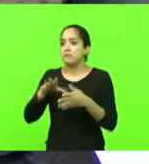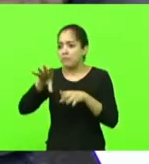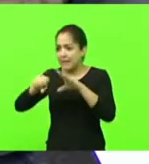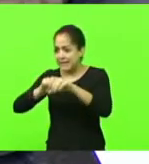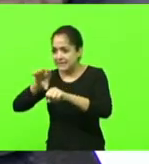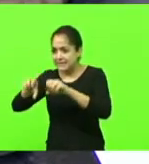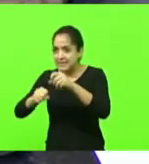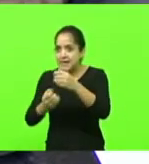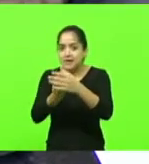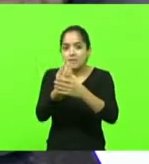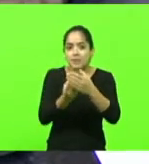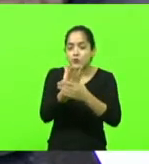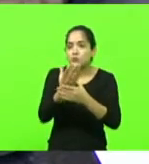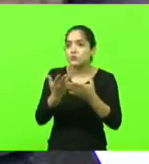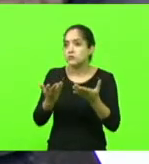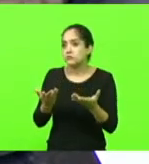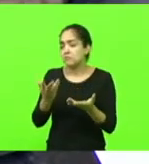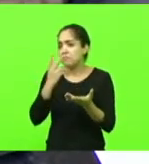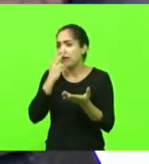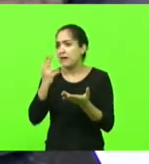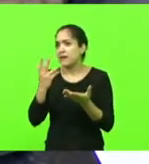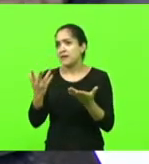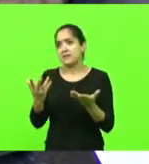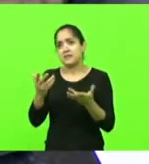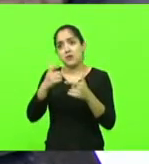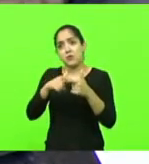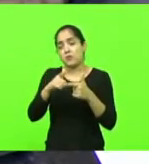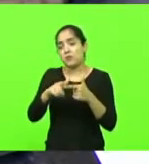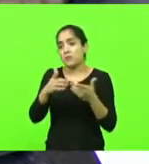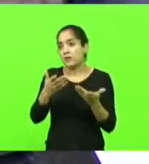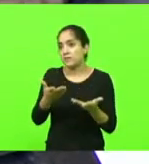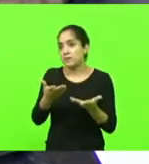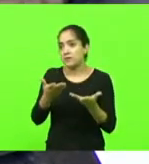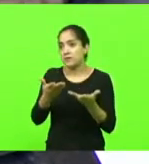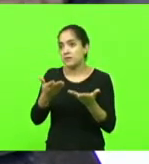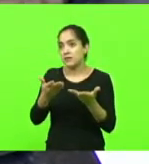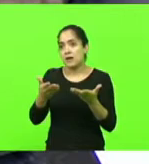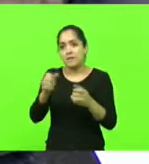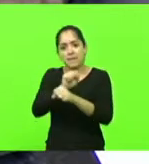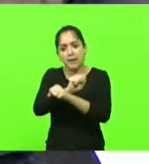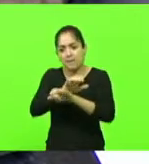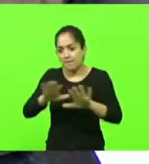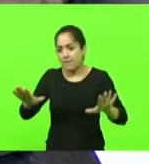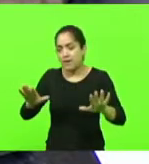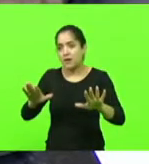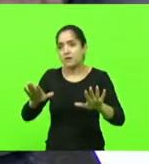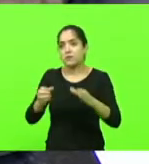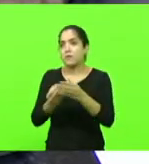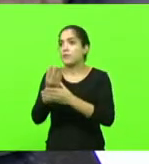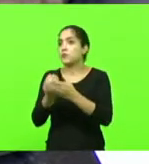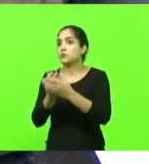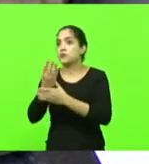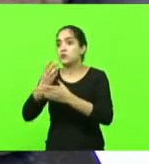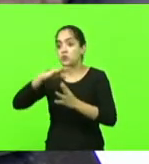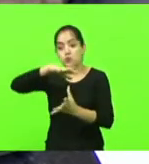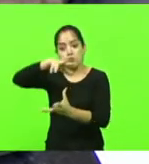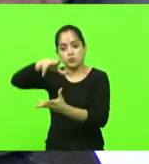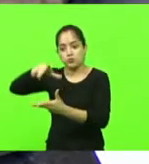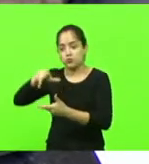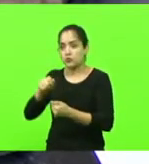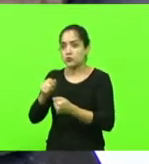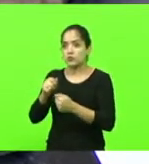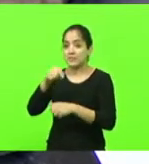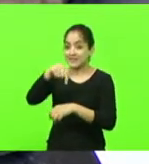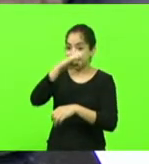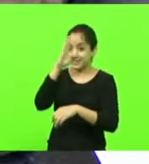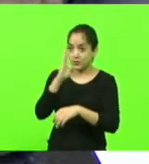de queijo, me parece que é o maior problema do Brasil. Se nós pararmos com a produção do queijo, que é produzido no mundo todo, mas aqui no